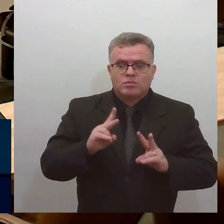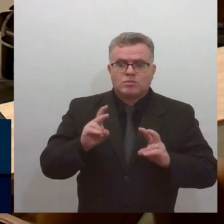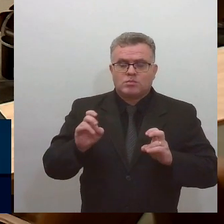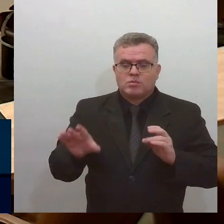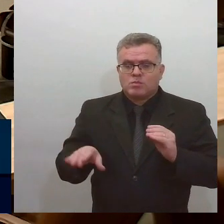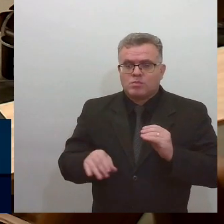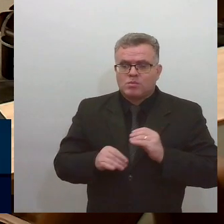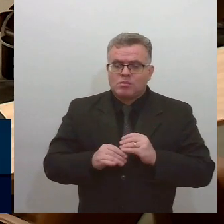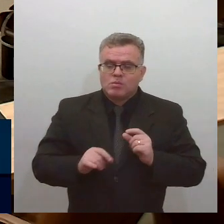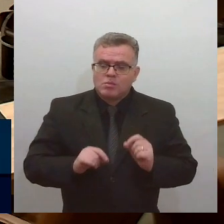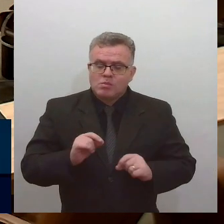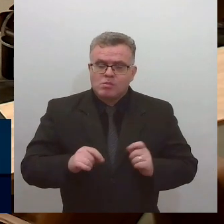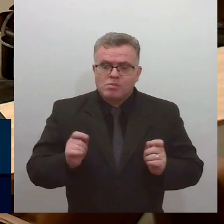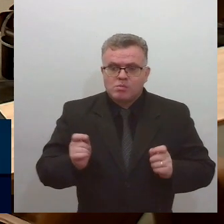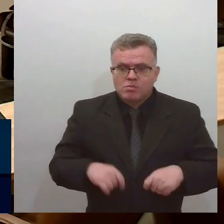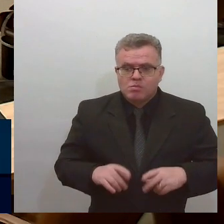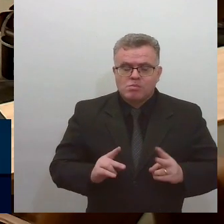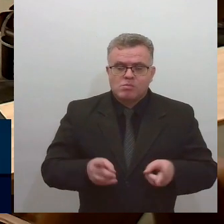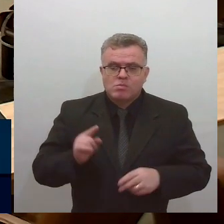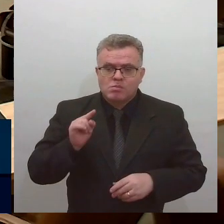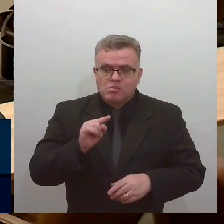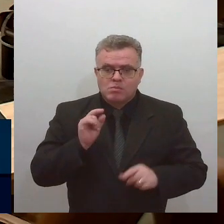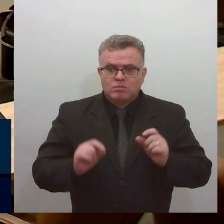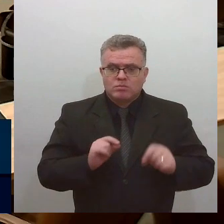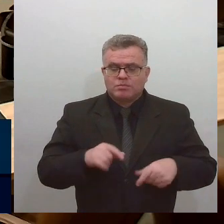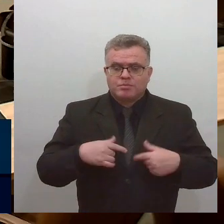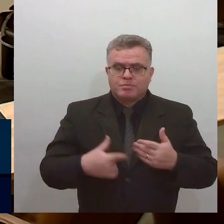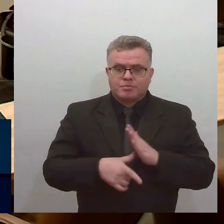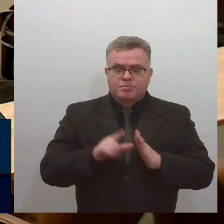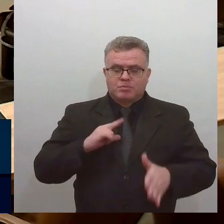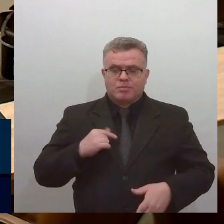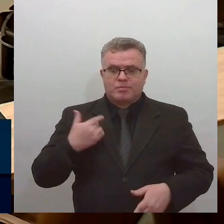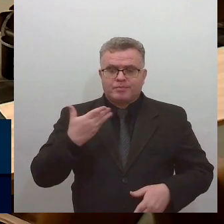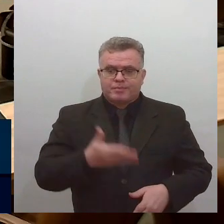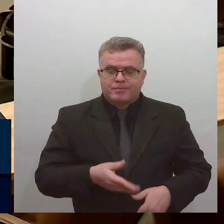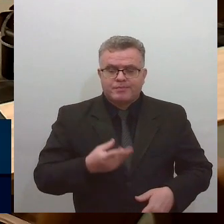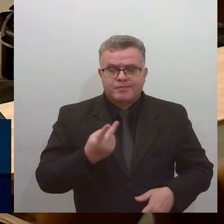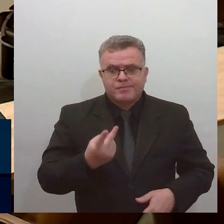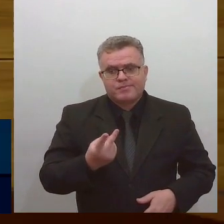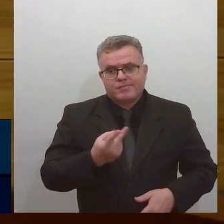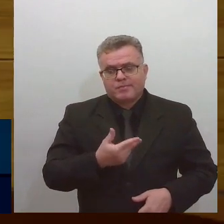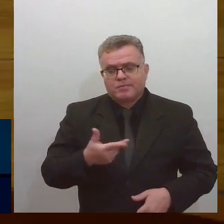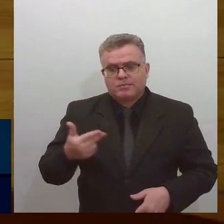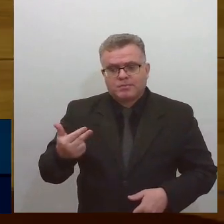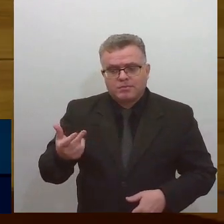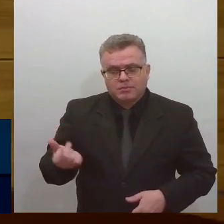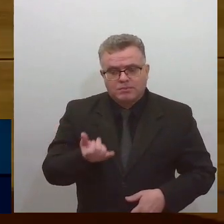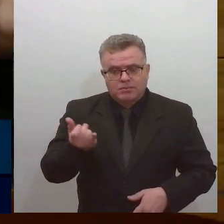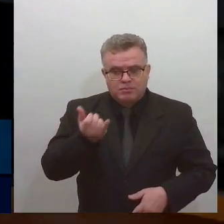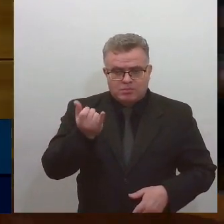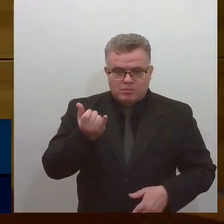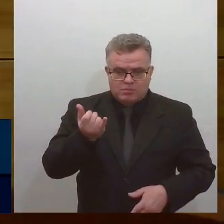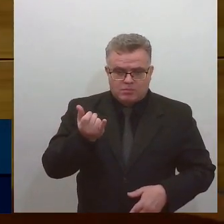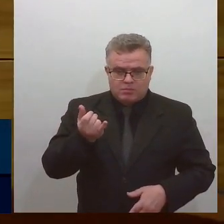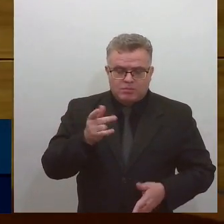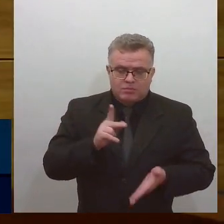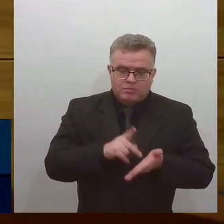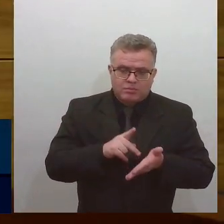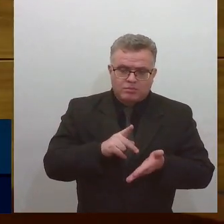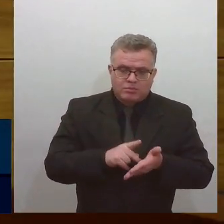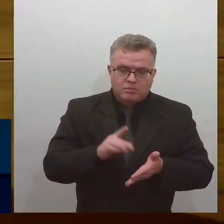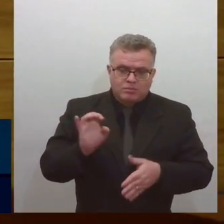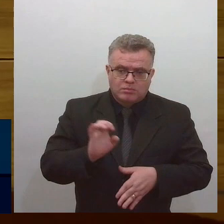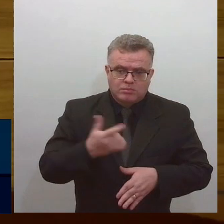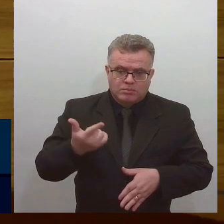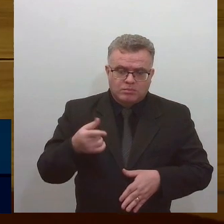Contorno distância porque o contorno de distância tem duas duas questões eh muito sensíveis né A